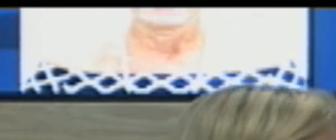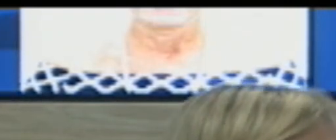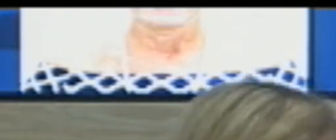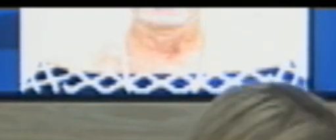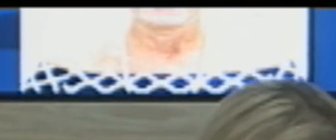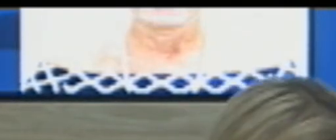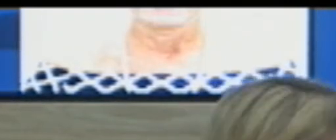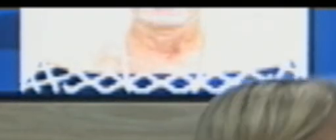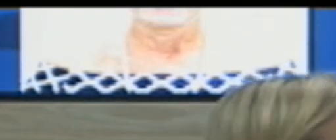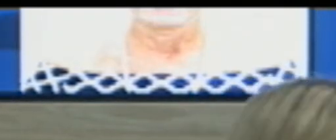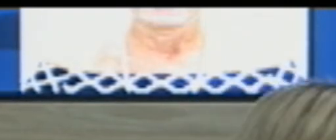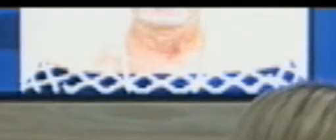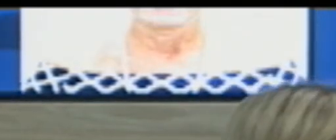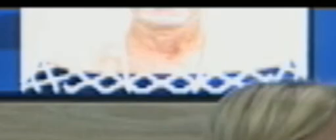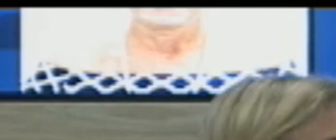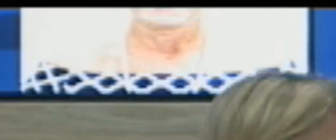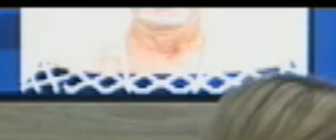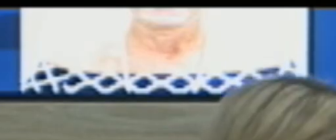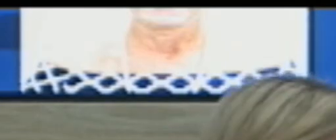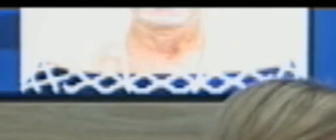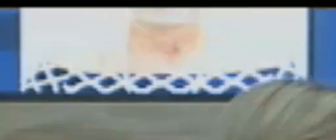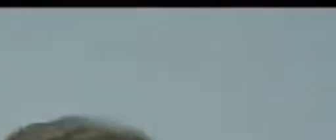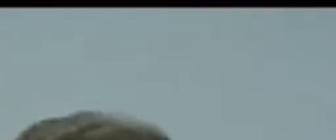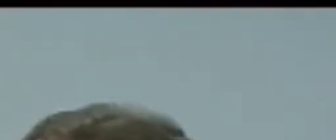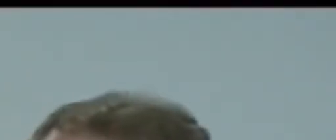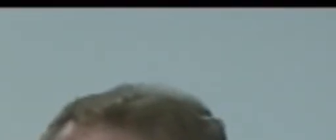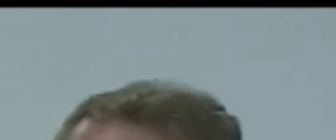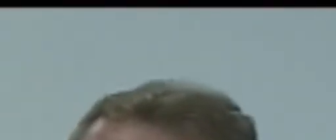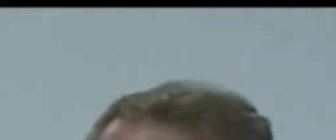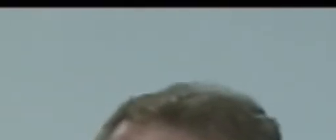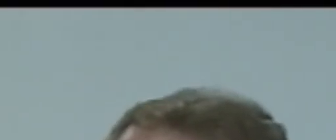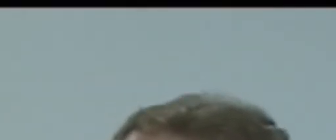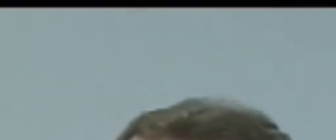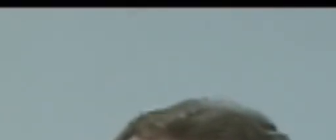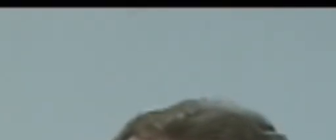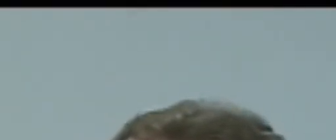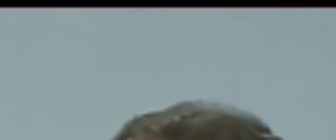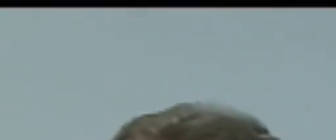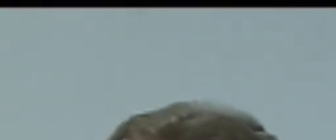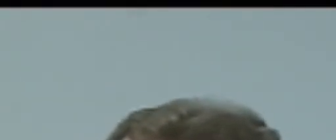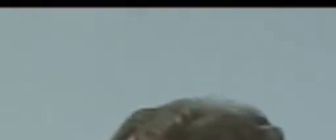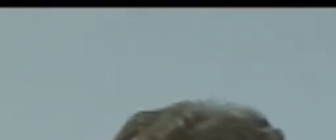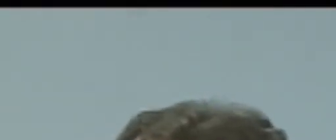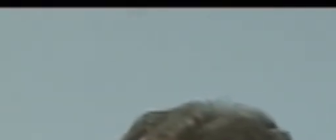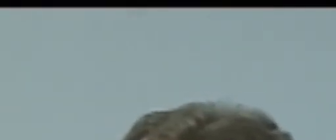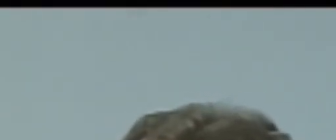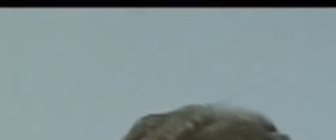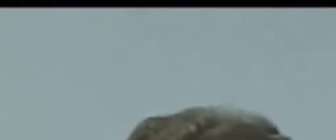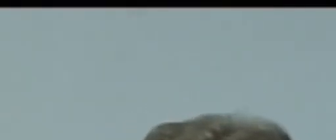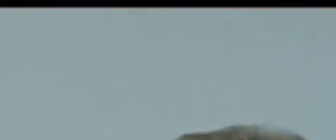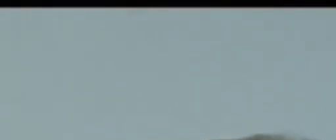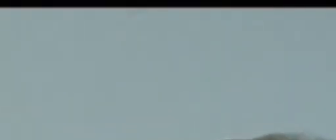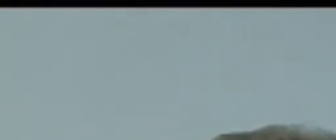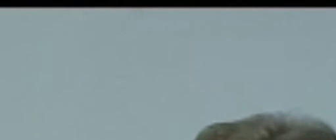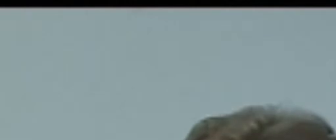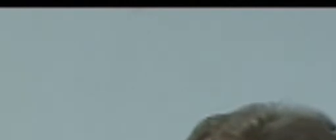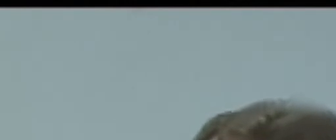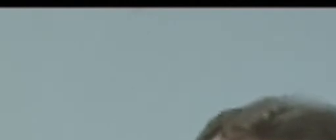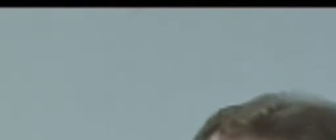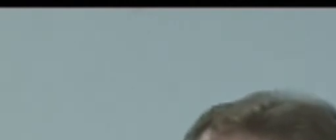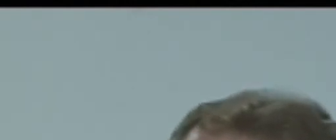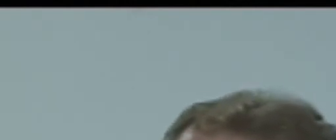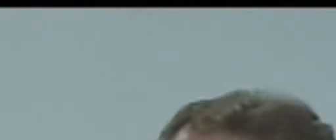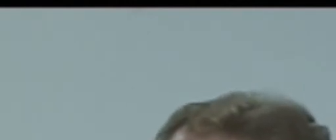eu não consegui entender o espaço é o espaço árvore consta dentro do projeto vamos